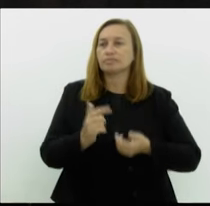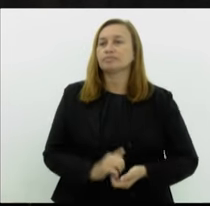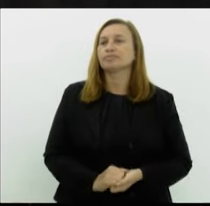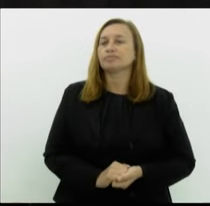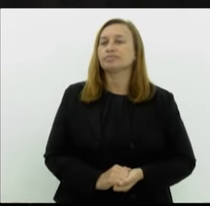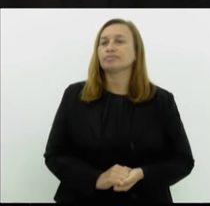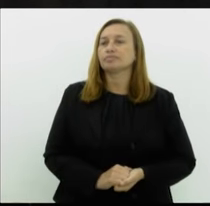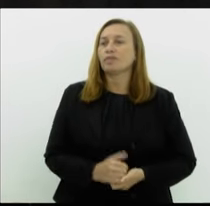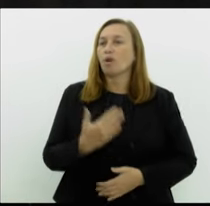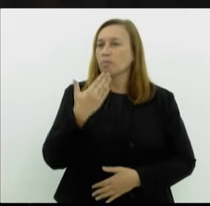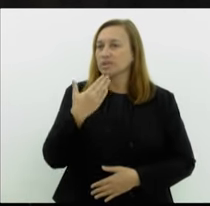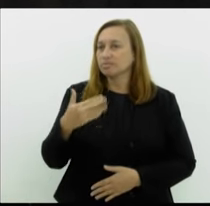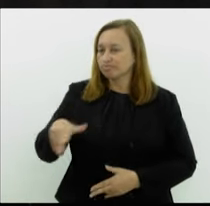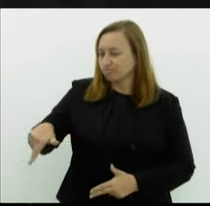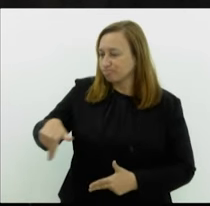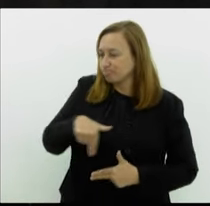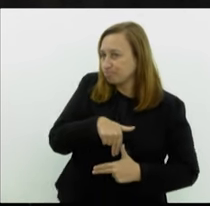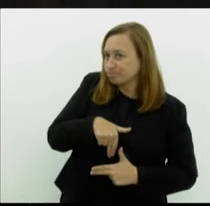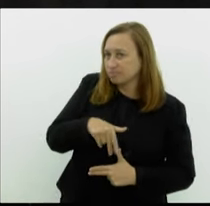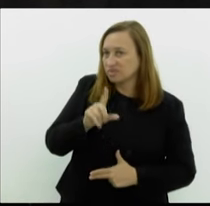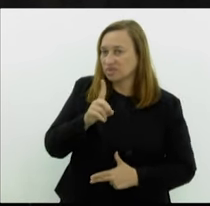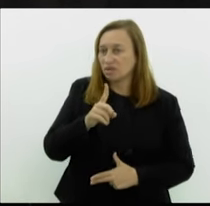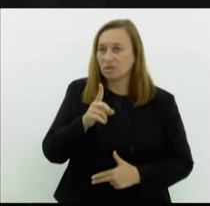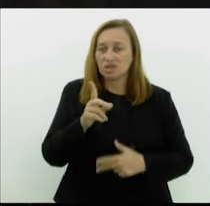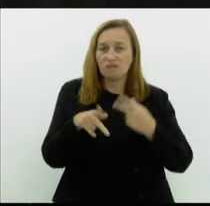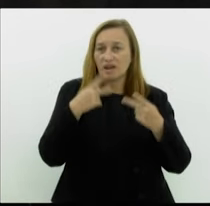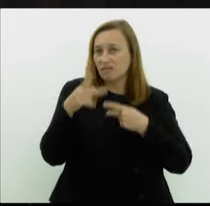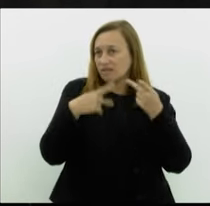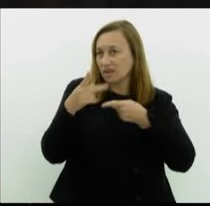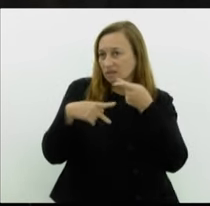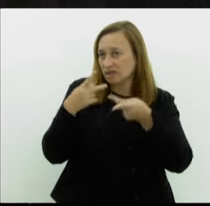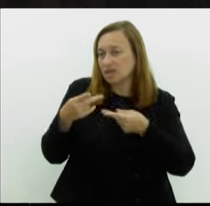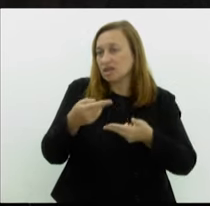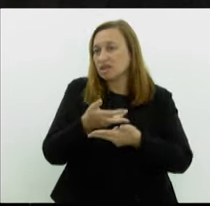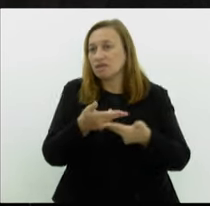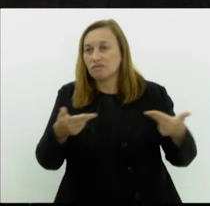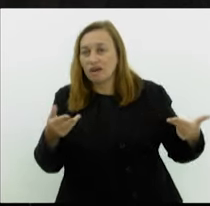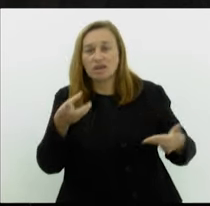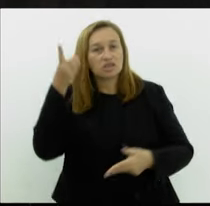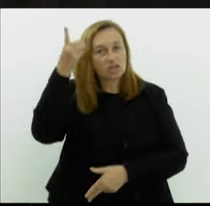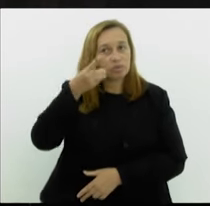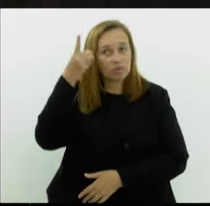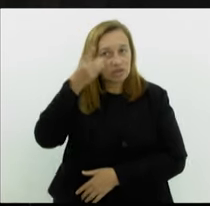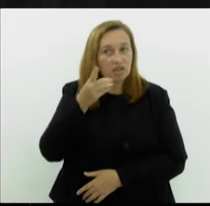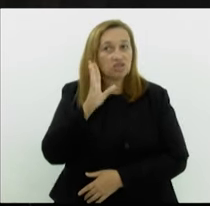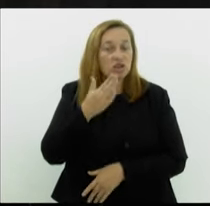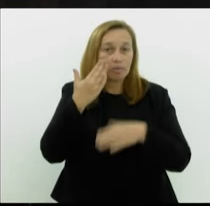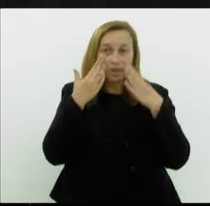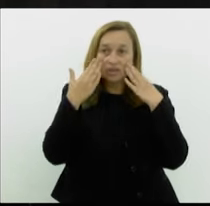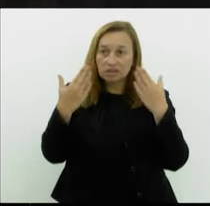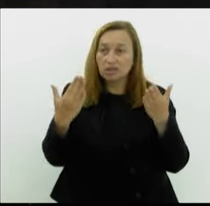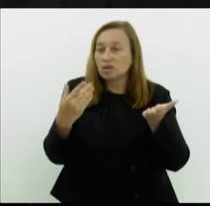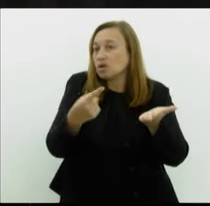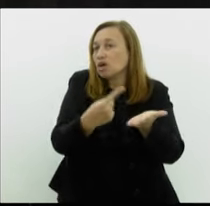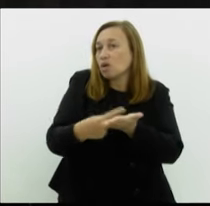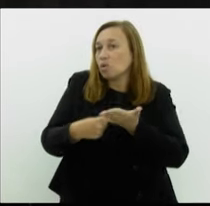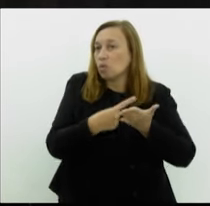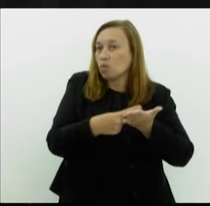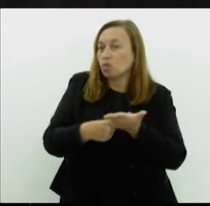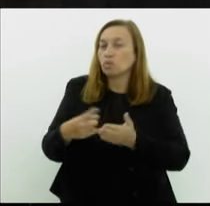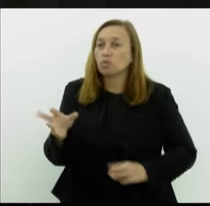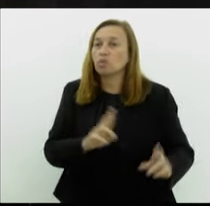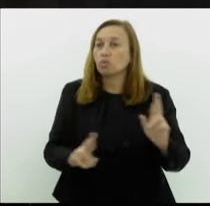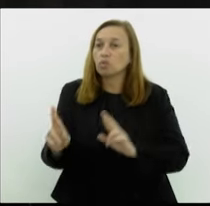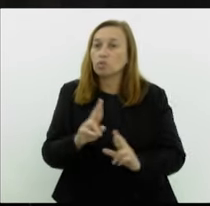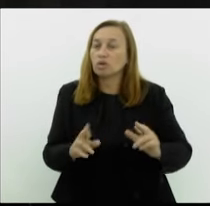me inscrever, não para chover no molhado, porque diversos parlamentares que me antecederam apresentaram acordo em relação à avaliação